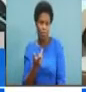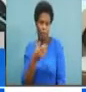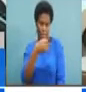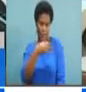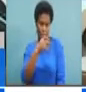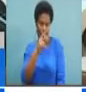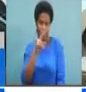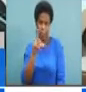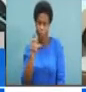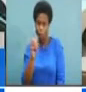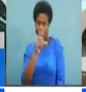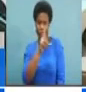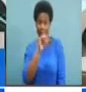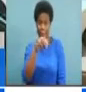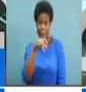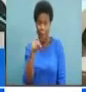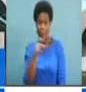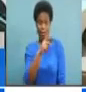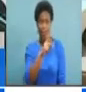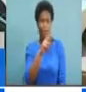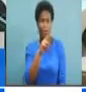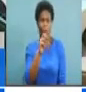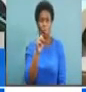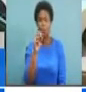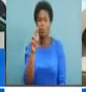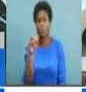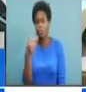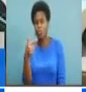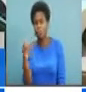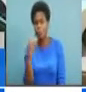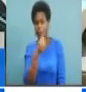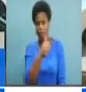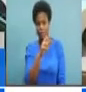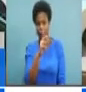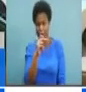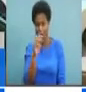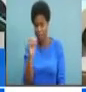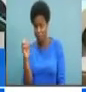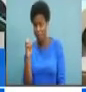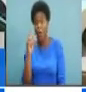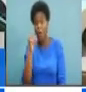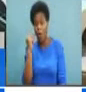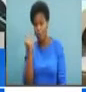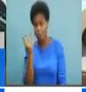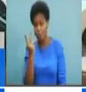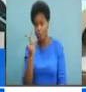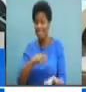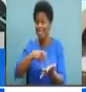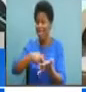Paulo Lima, Augusto Brásio, que são técnicos,